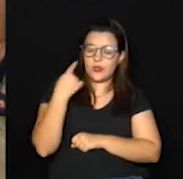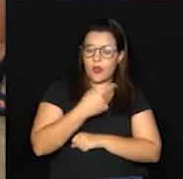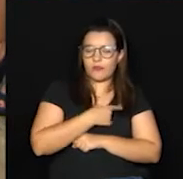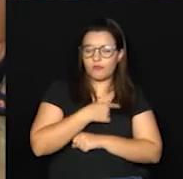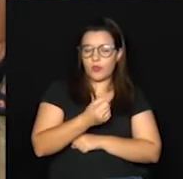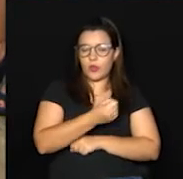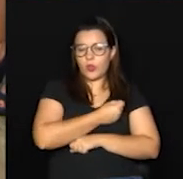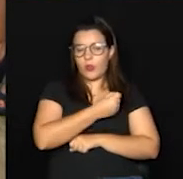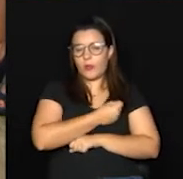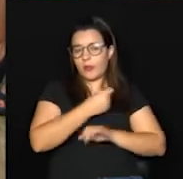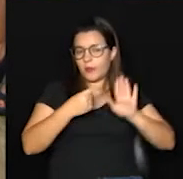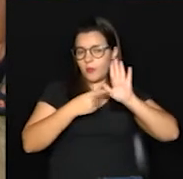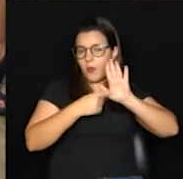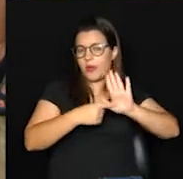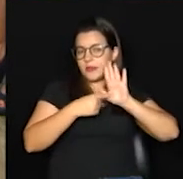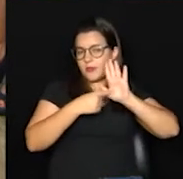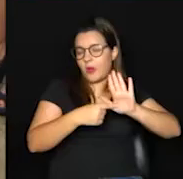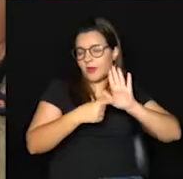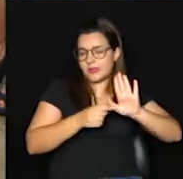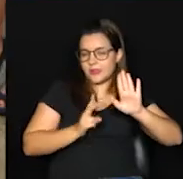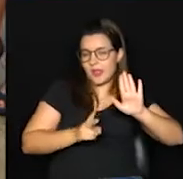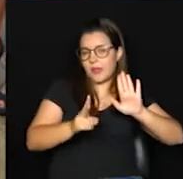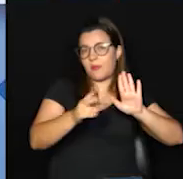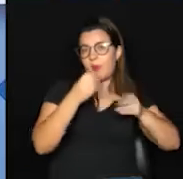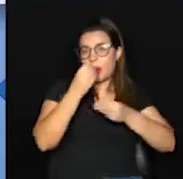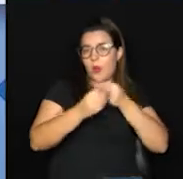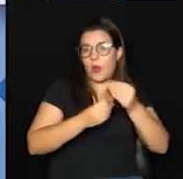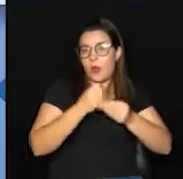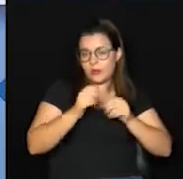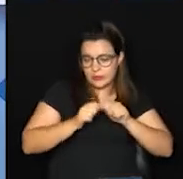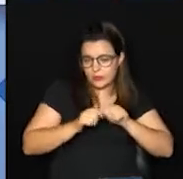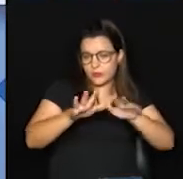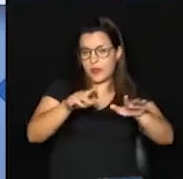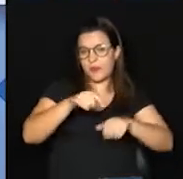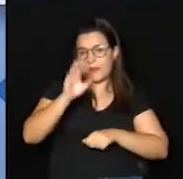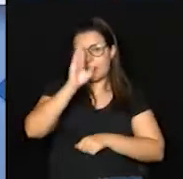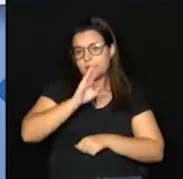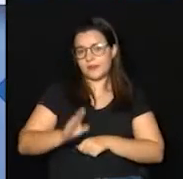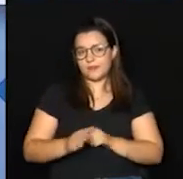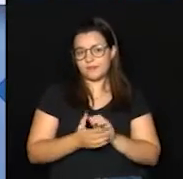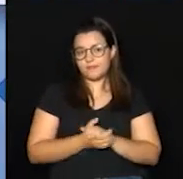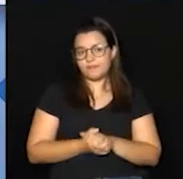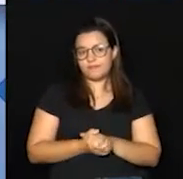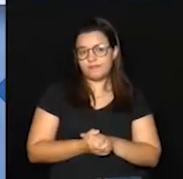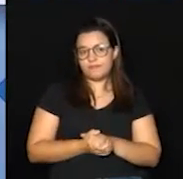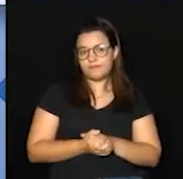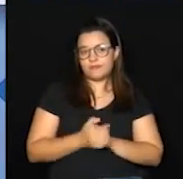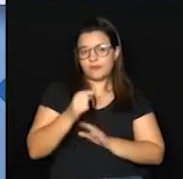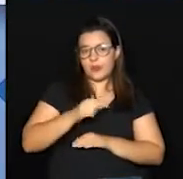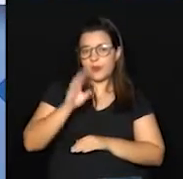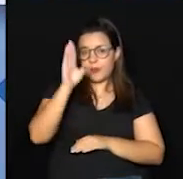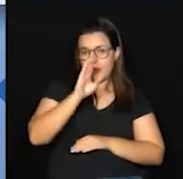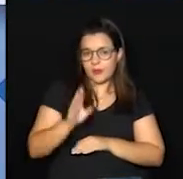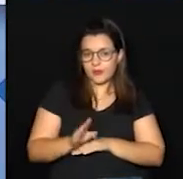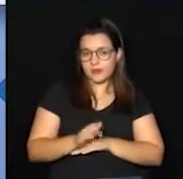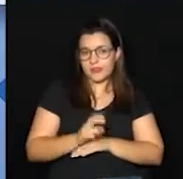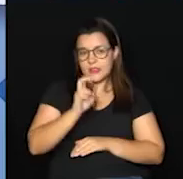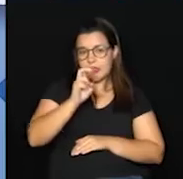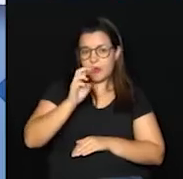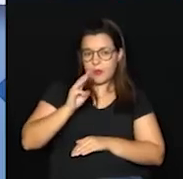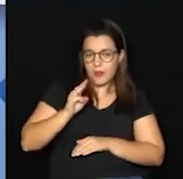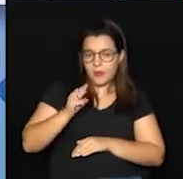nosso país. Seja bem-vinda. Bom dia, Gabriel. Bom dia a você aí de casa. Olha só, nós temos no Brasil